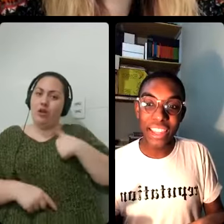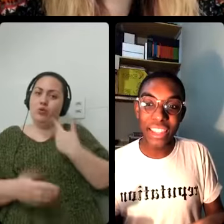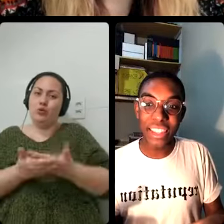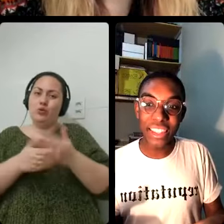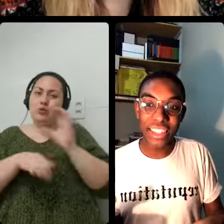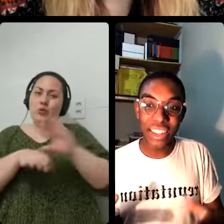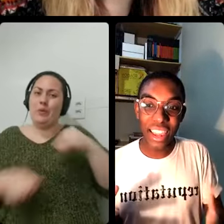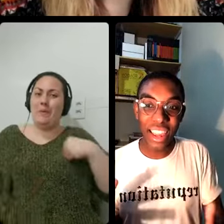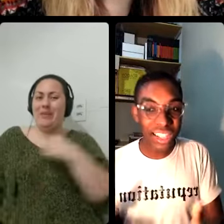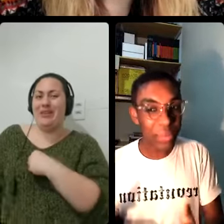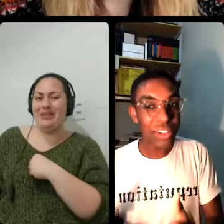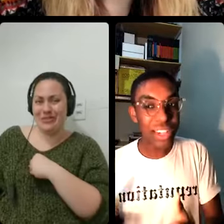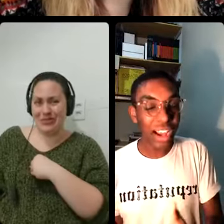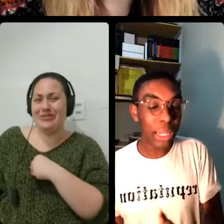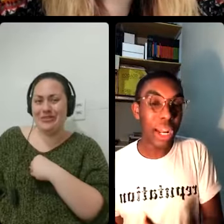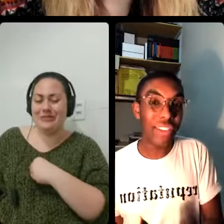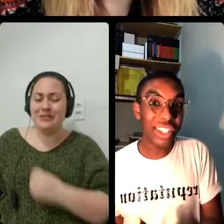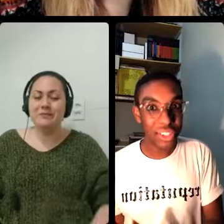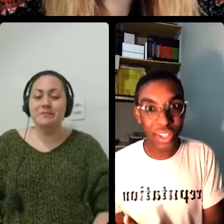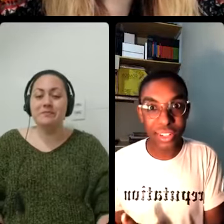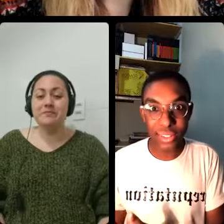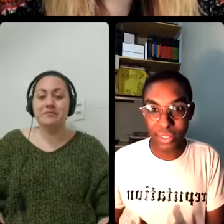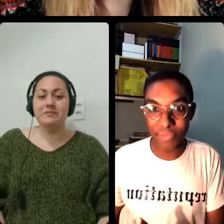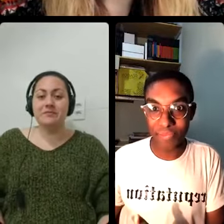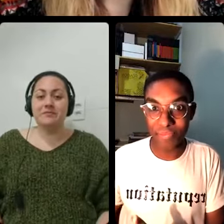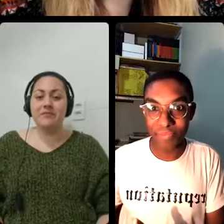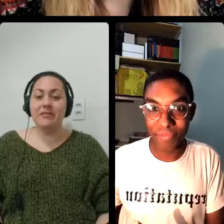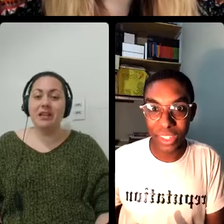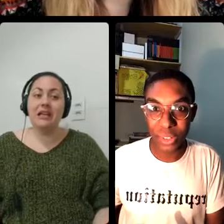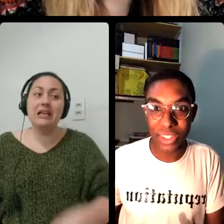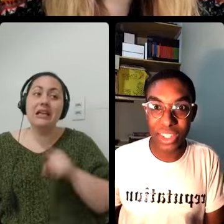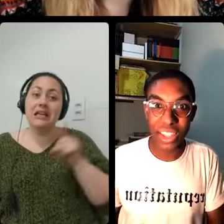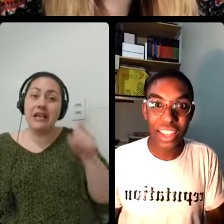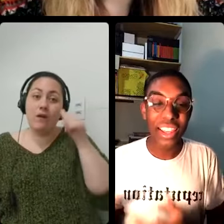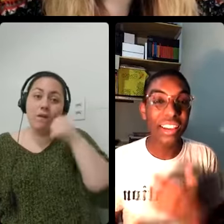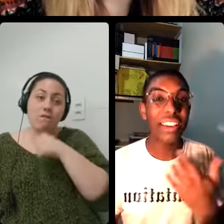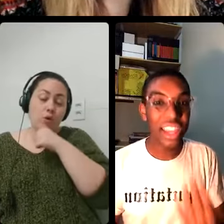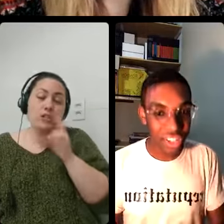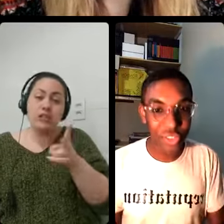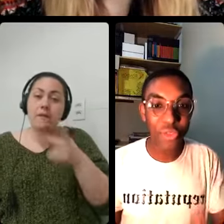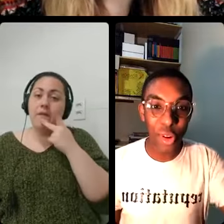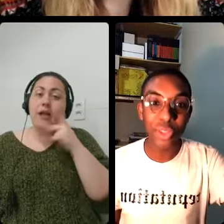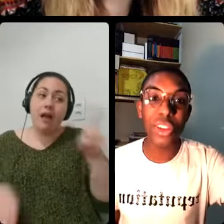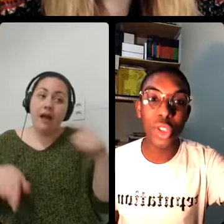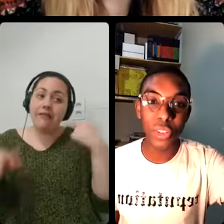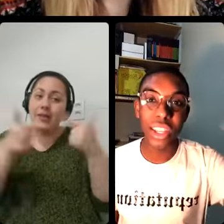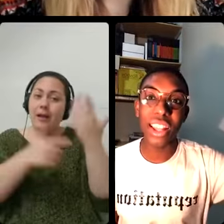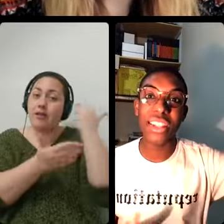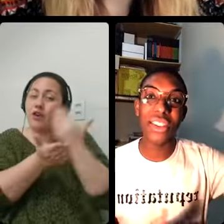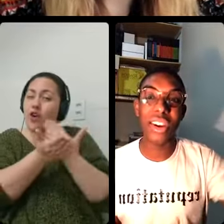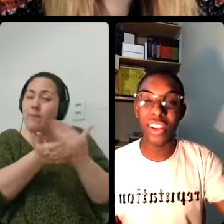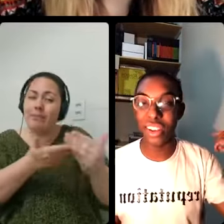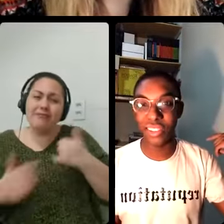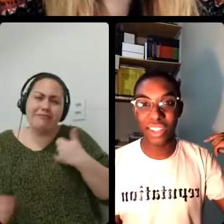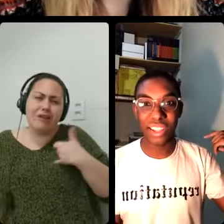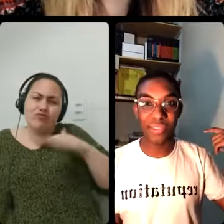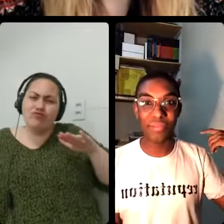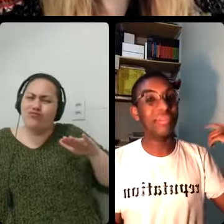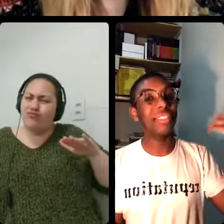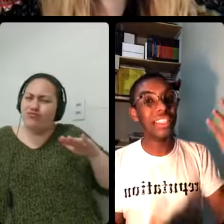E aí, e ela sempre dizia que trabalhava desde criança. Então, assim, e aí a gente volta de novo naquela história,